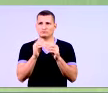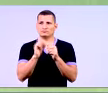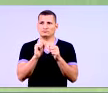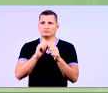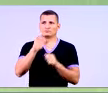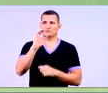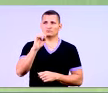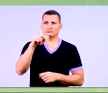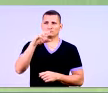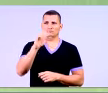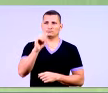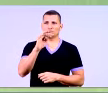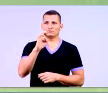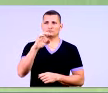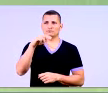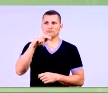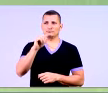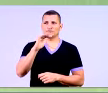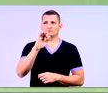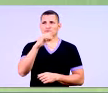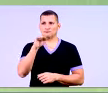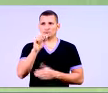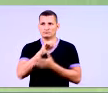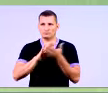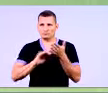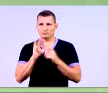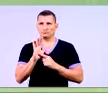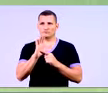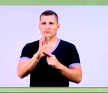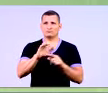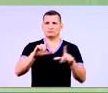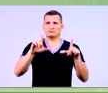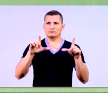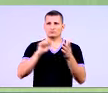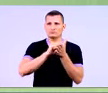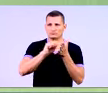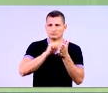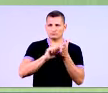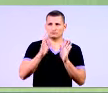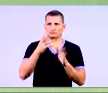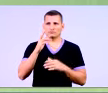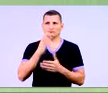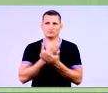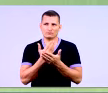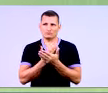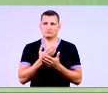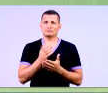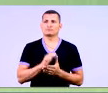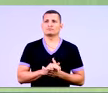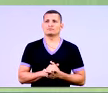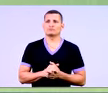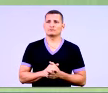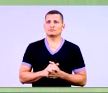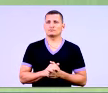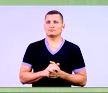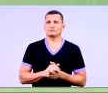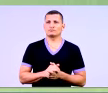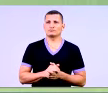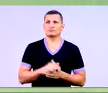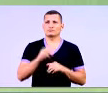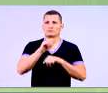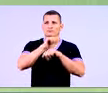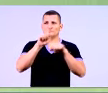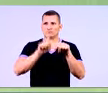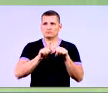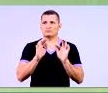concatenação dos textos e mostrando na tela pelo escreva que a gente já havia estudado então ao último